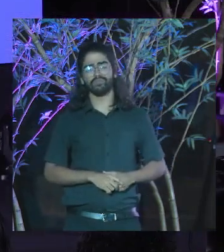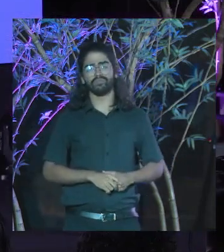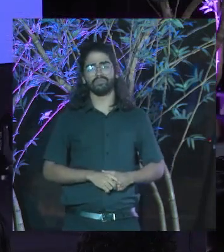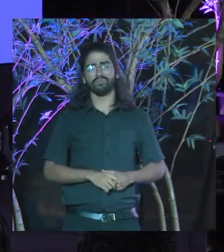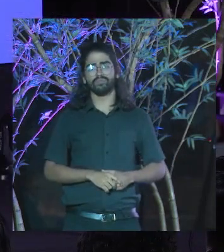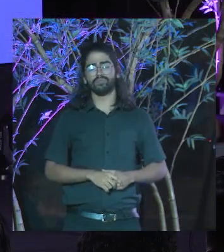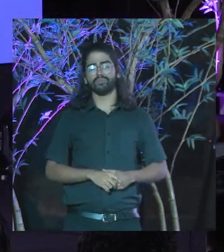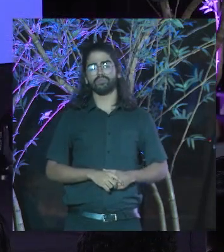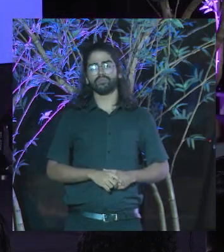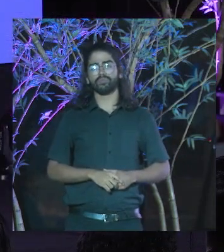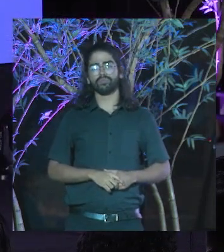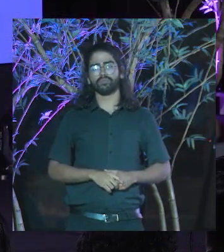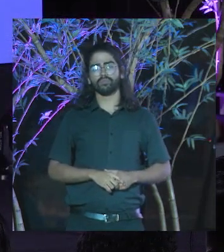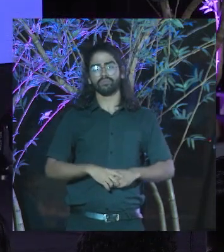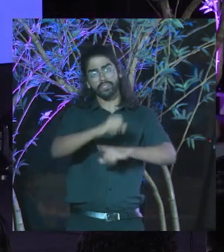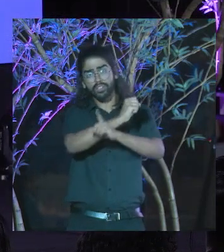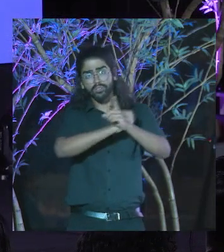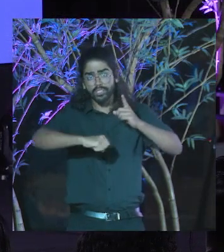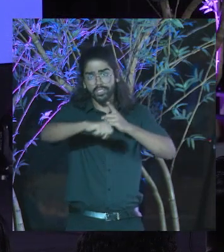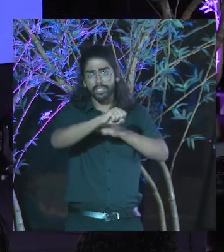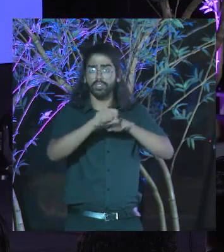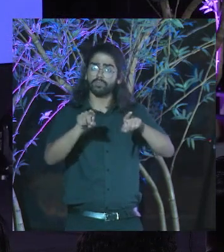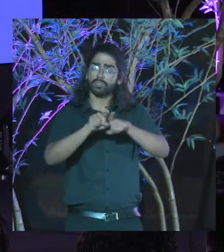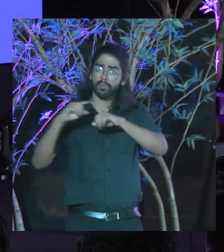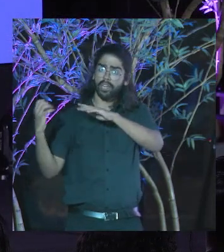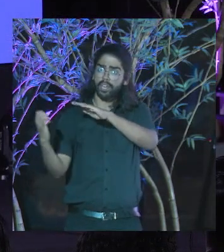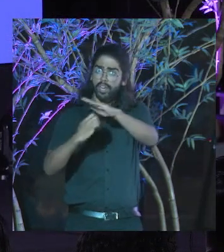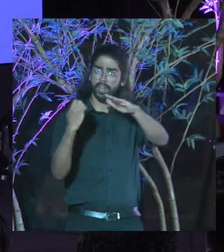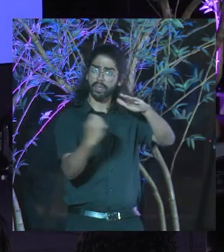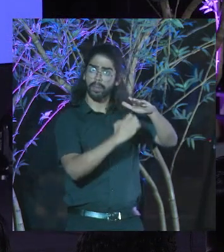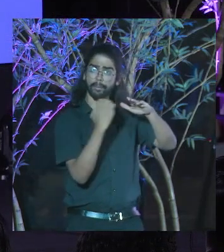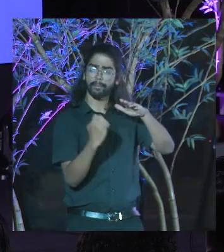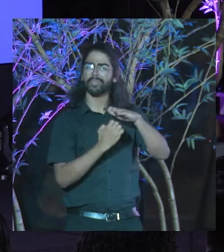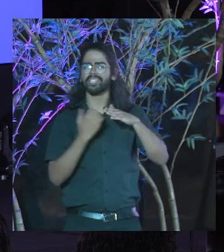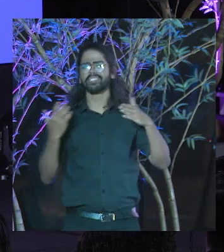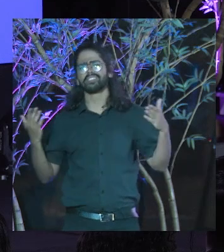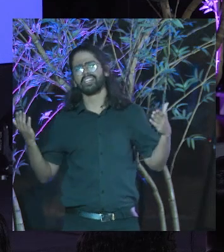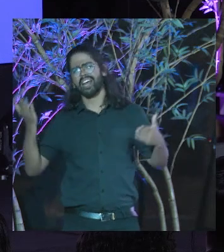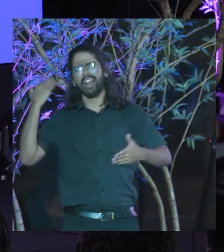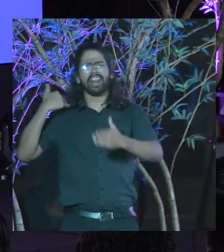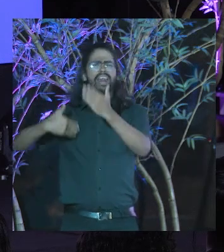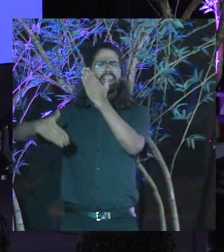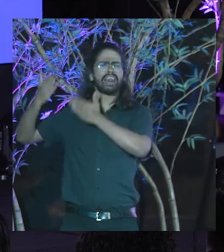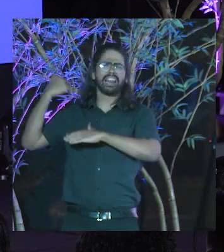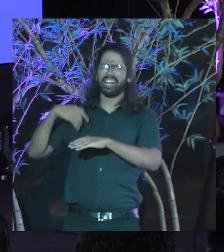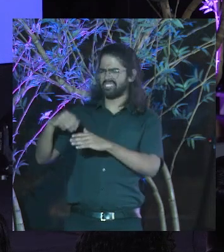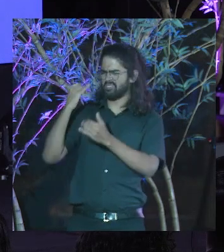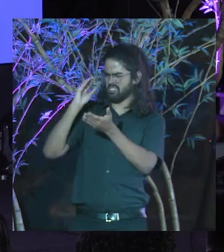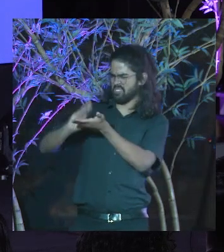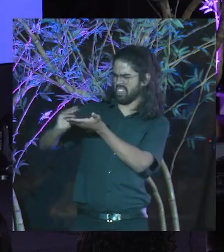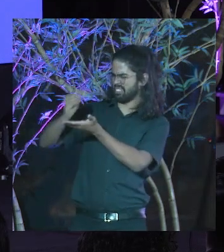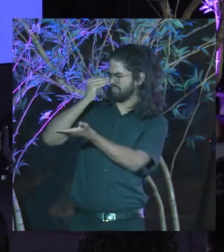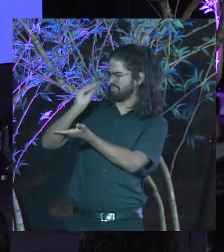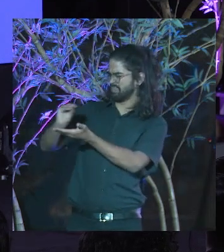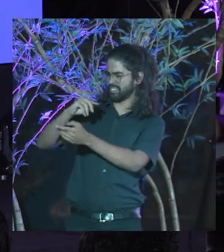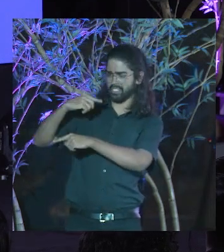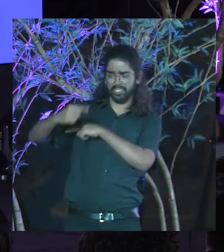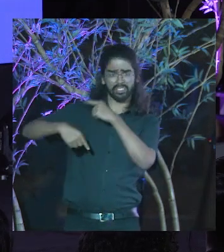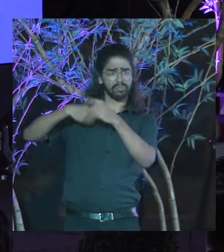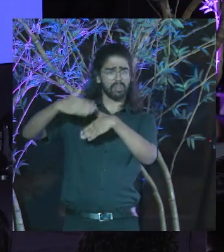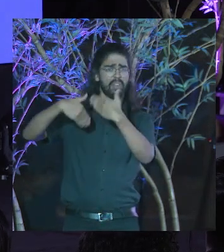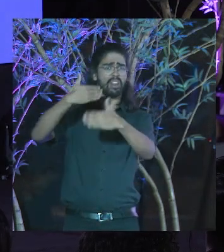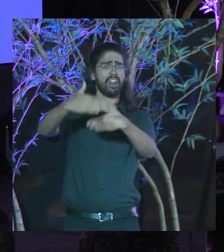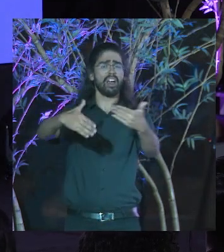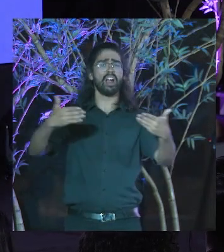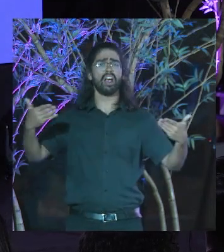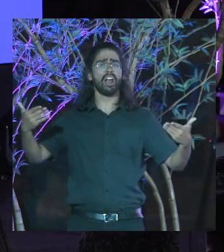A sociedade e organizações de uma maneira geral estão passando de um nível, saíram lá da negação dos dados, evoluíram para ser data-driven e se